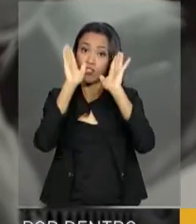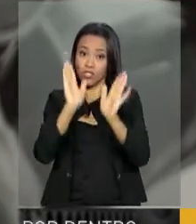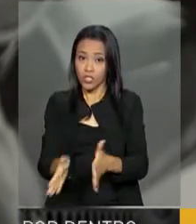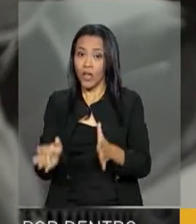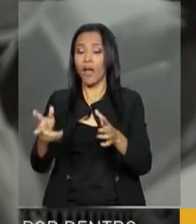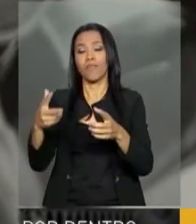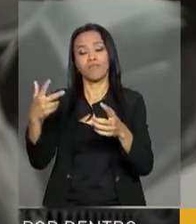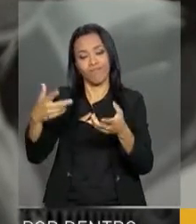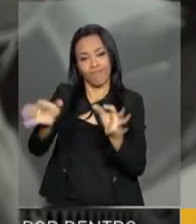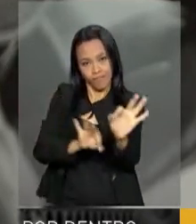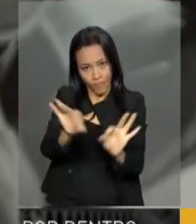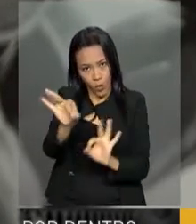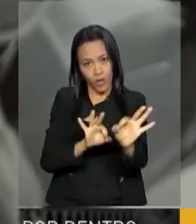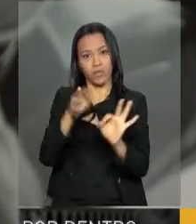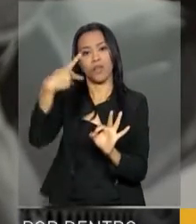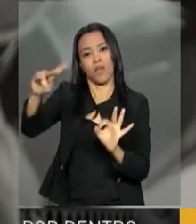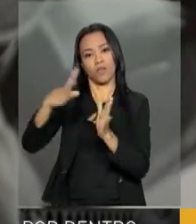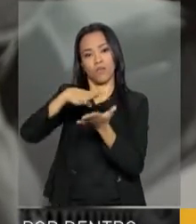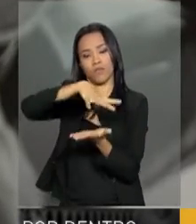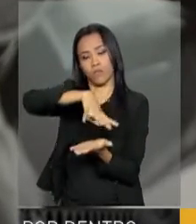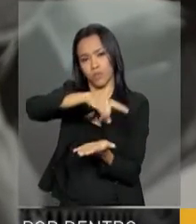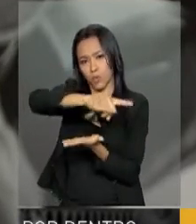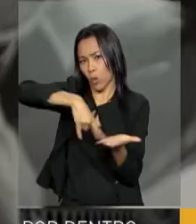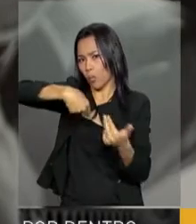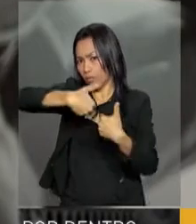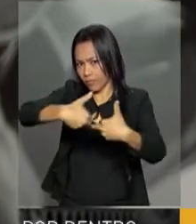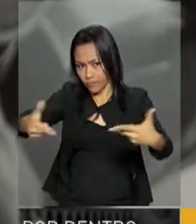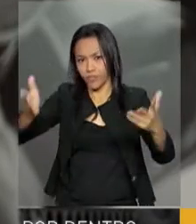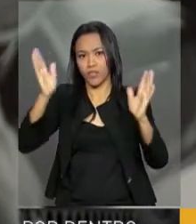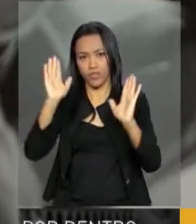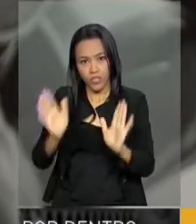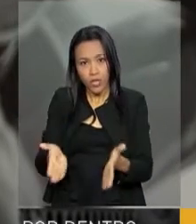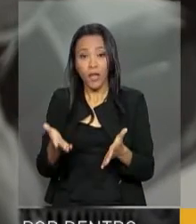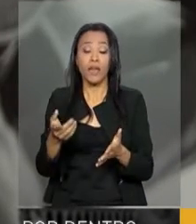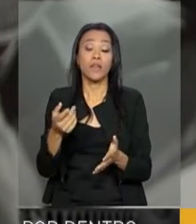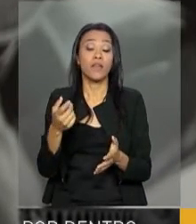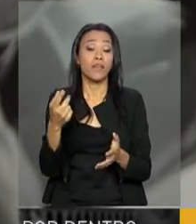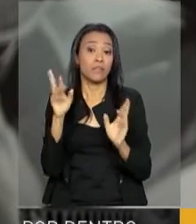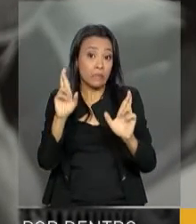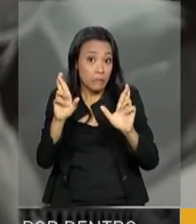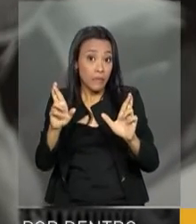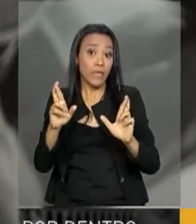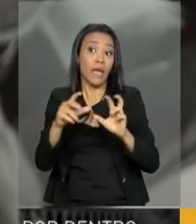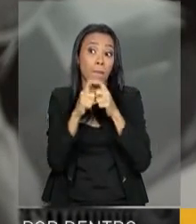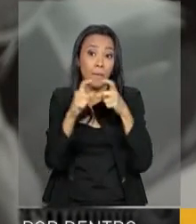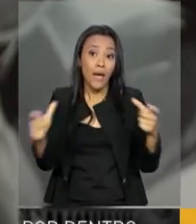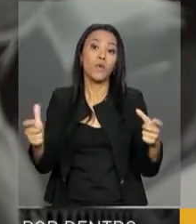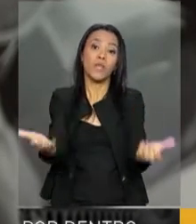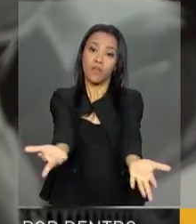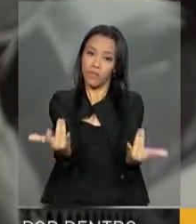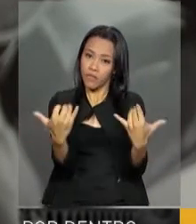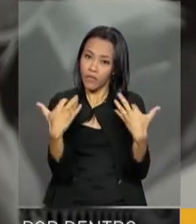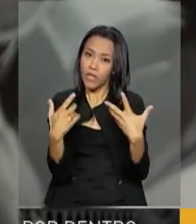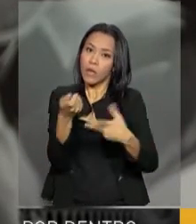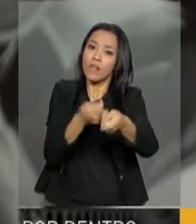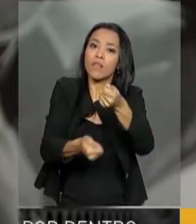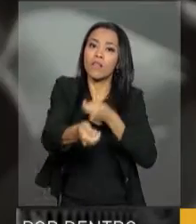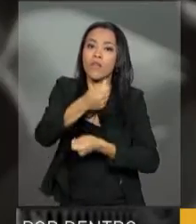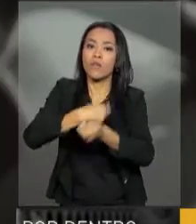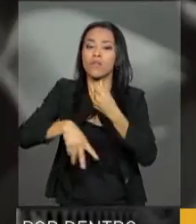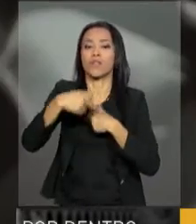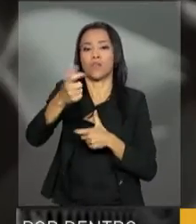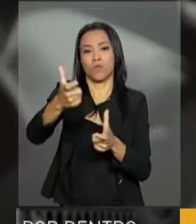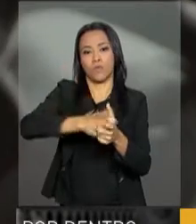Nós esperamos que até 31 de janeiro a grande maioria possa também renegociar as suas